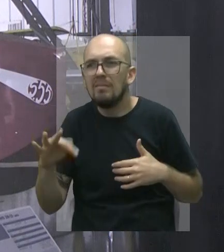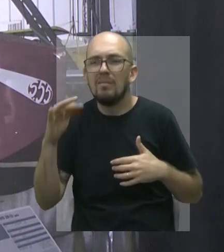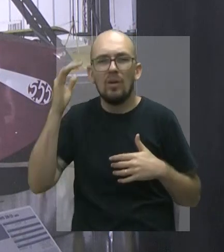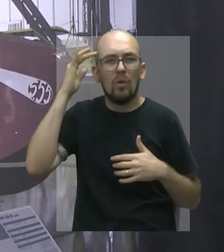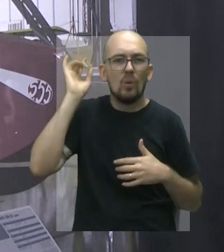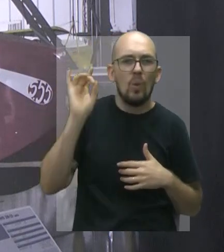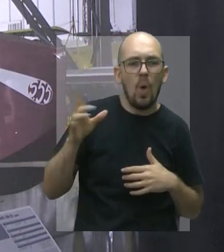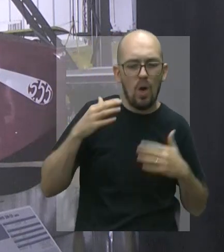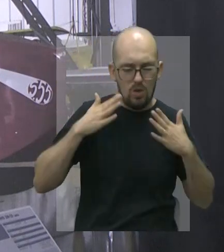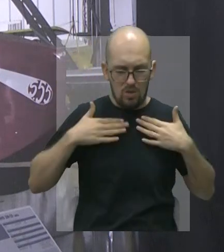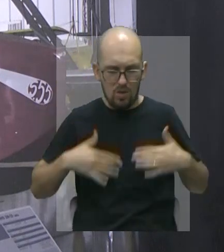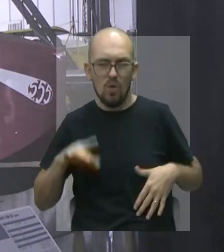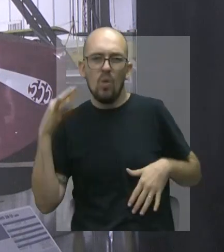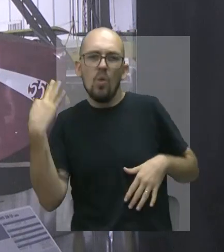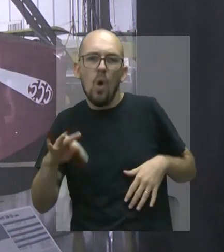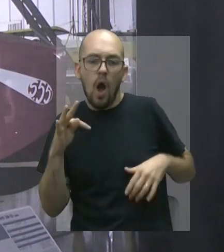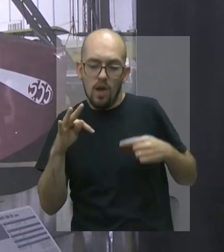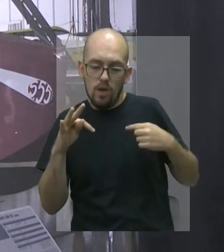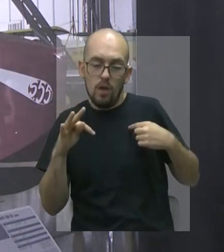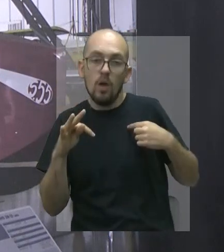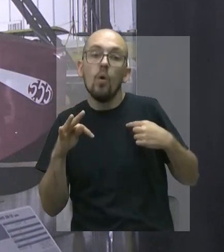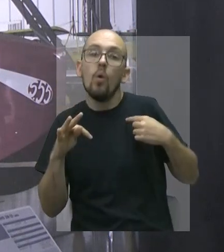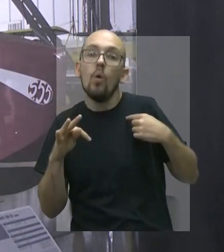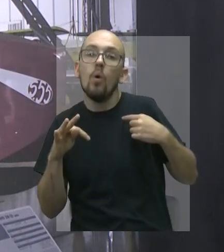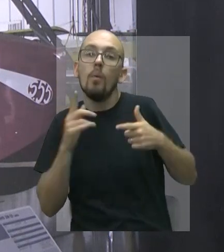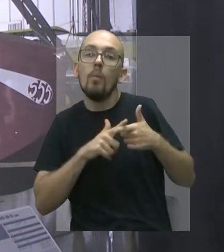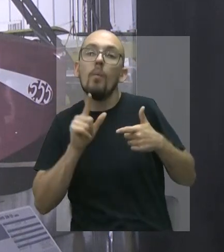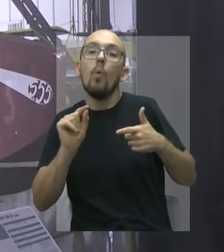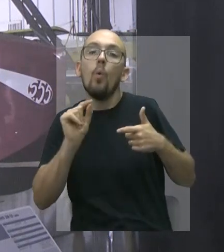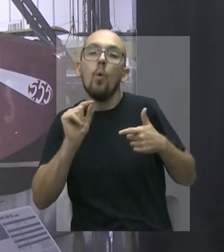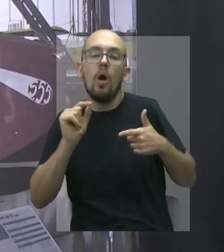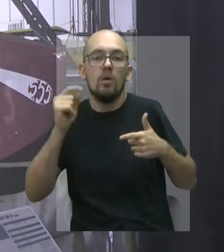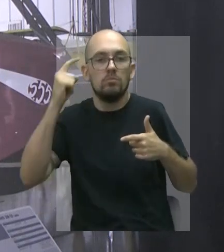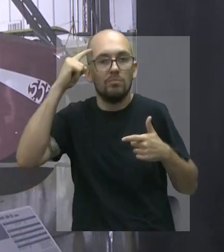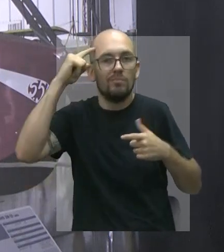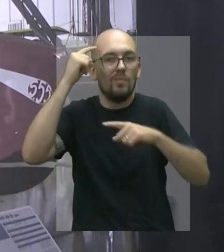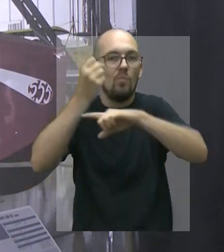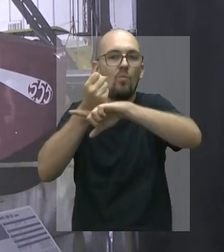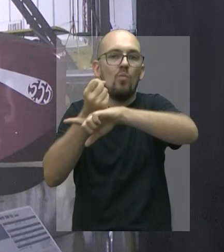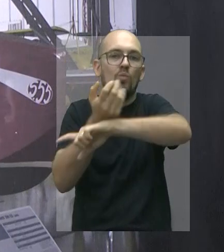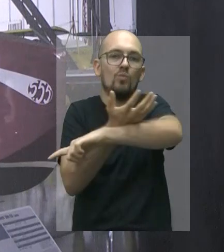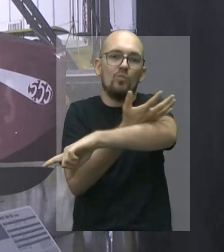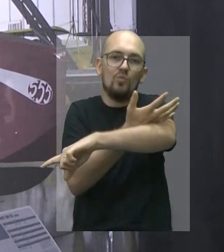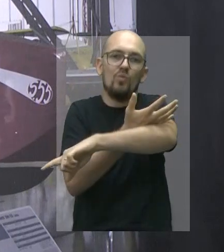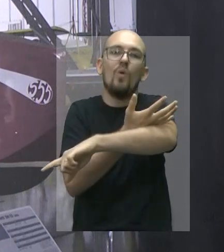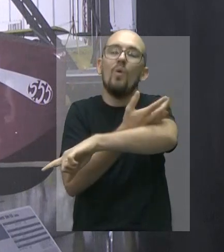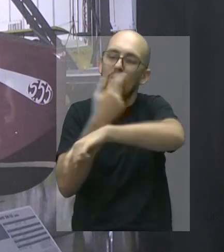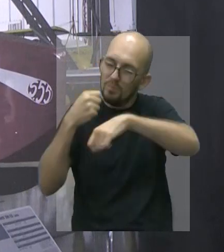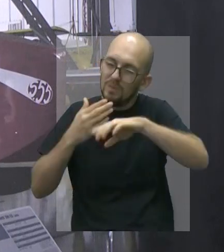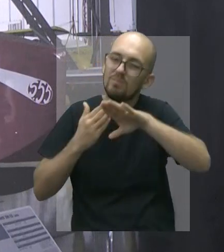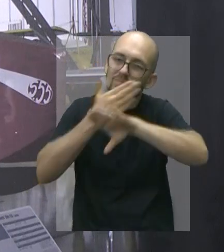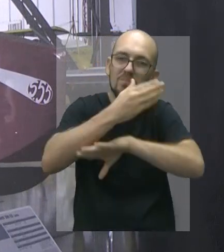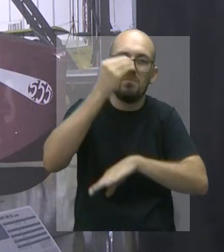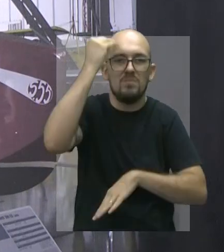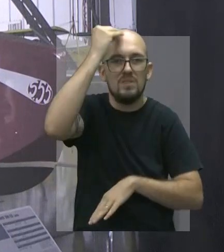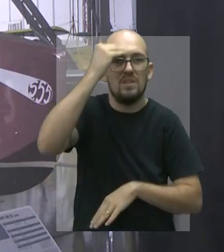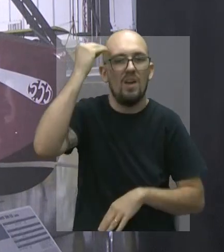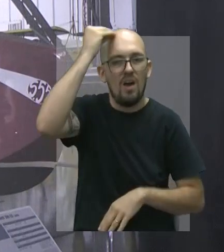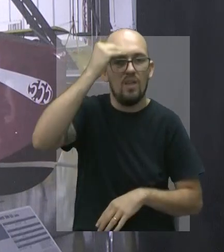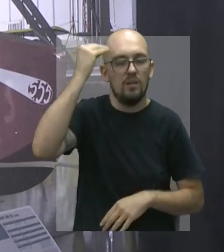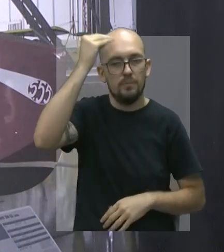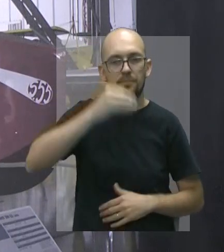sintoma psiquiátrico, é fundo emocional, então tem que ir para o especialista psiquiatra. Bom, e